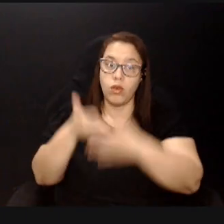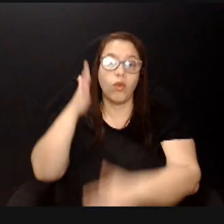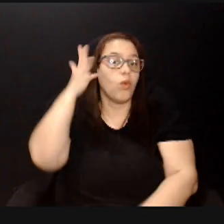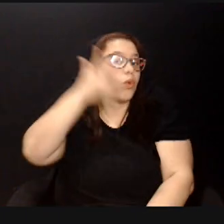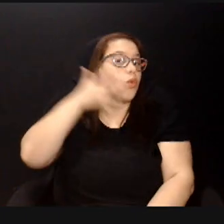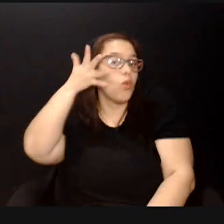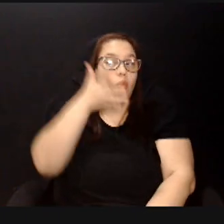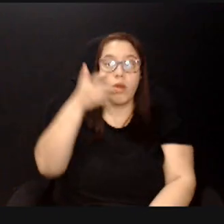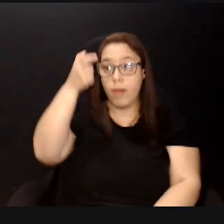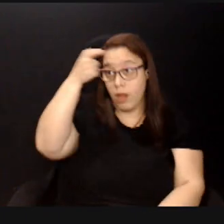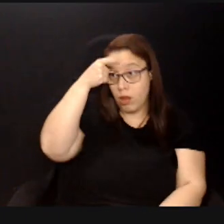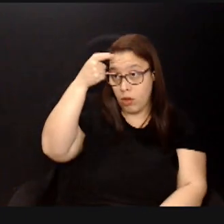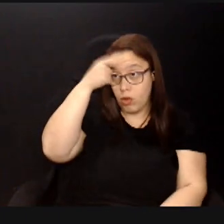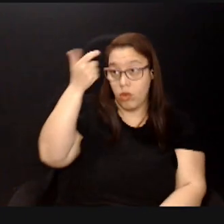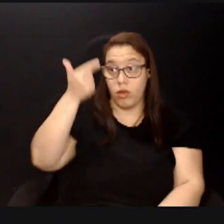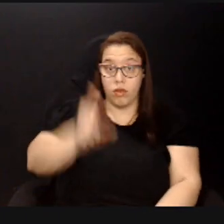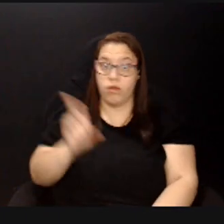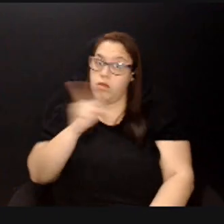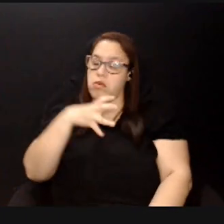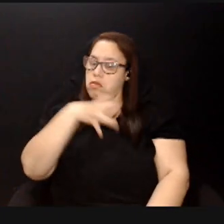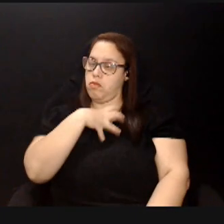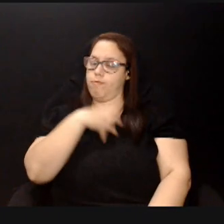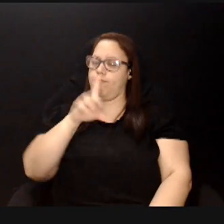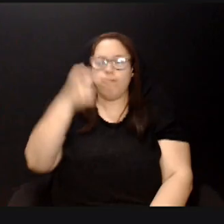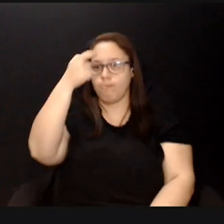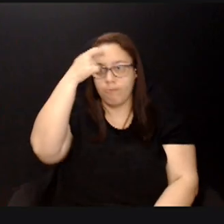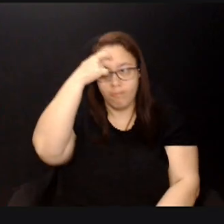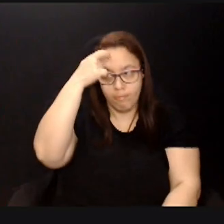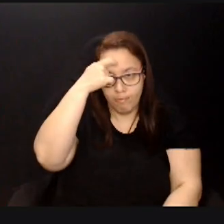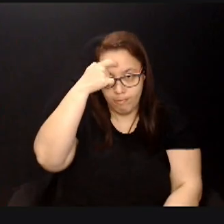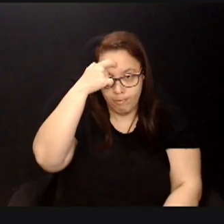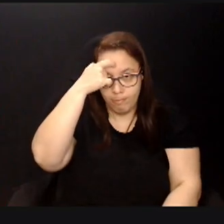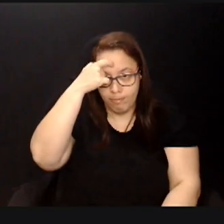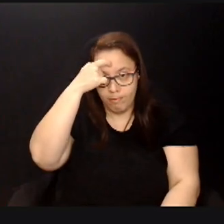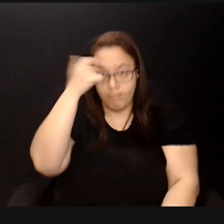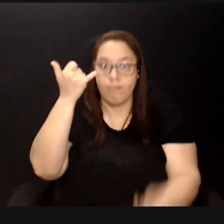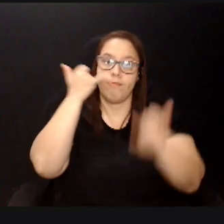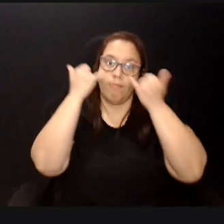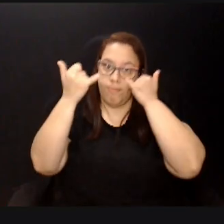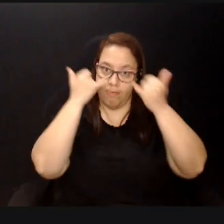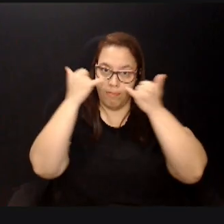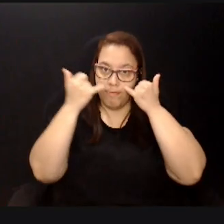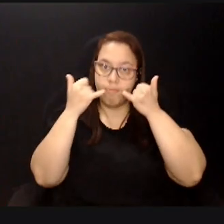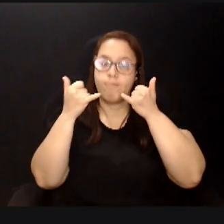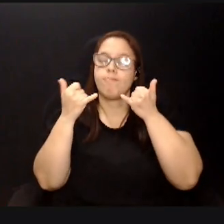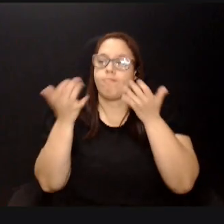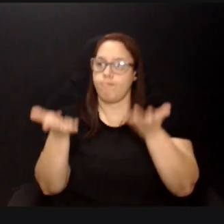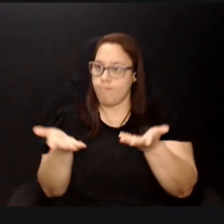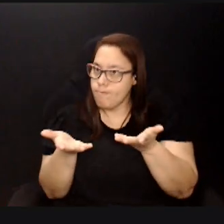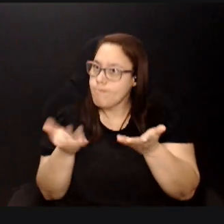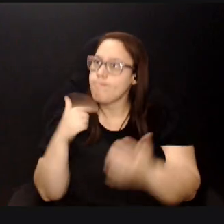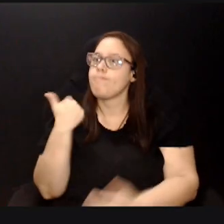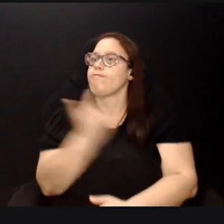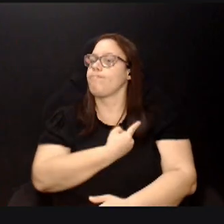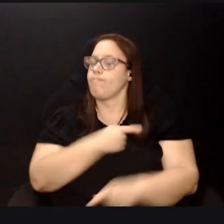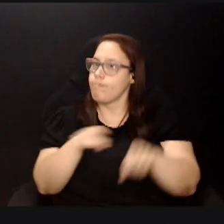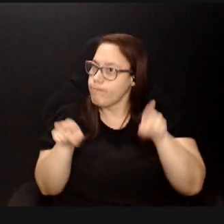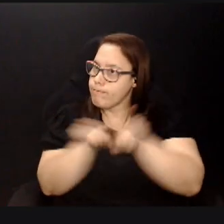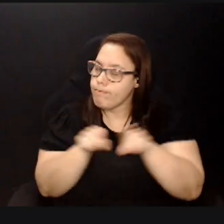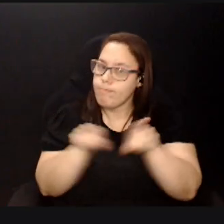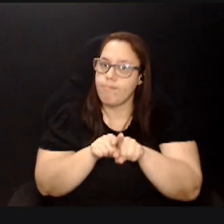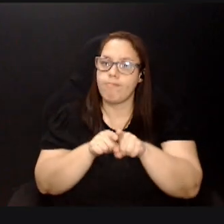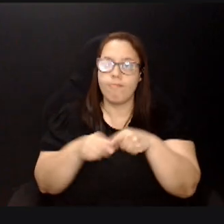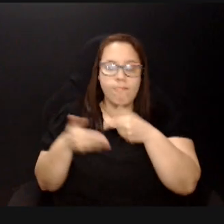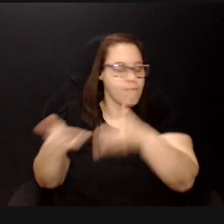conscientização, novamente, não é sensibilização, é conscientização. Informa sobre a legislação, a gente leva